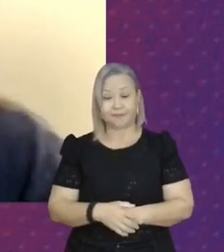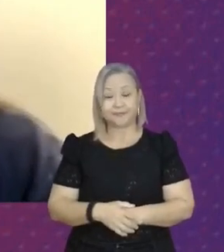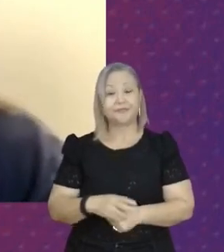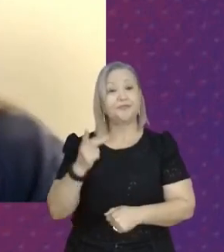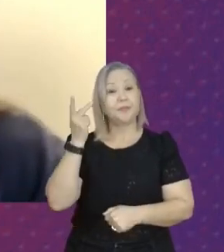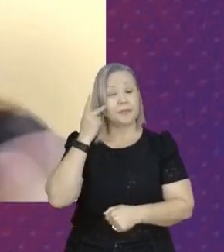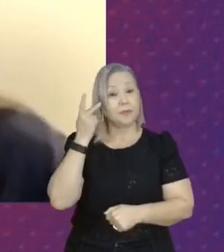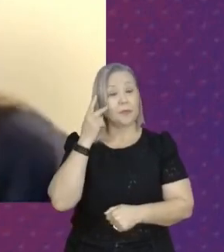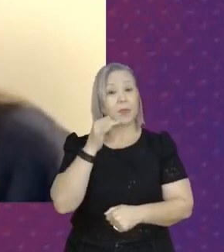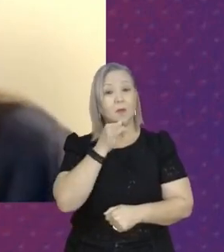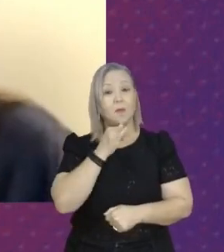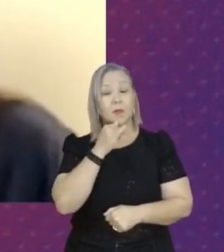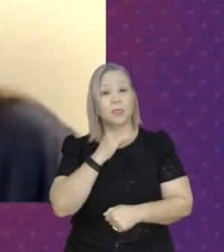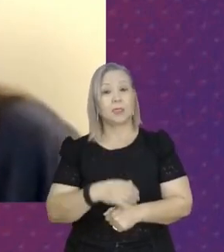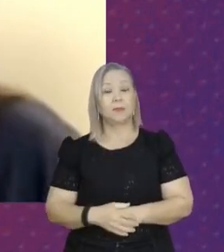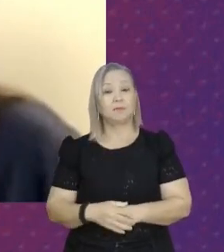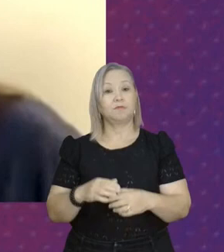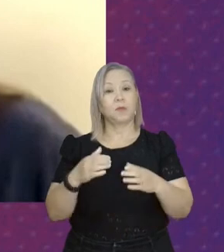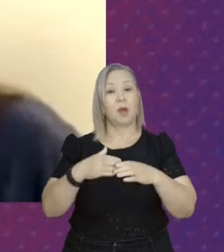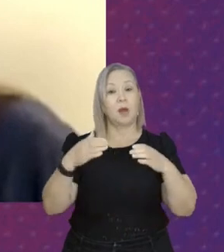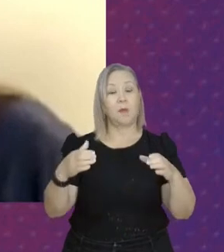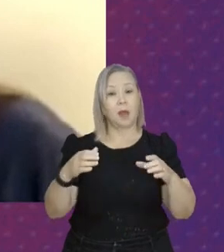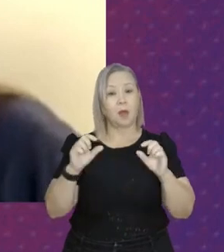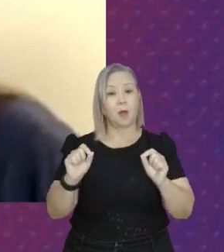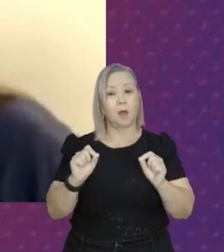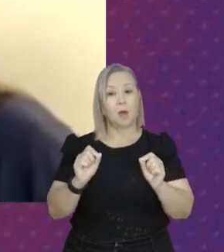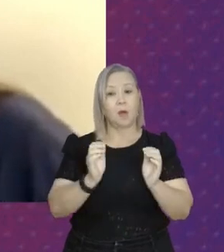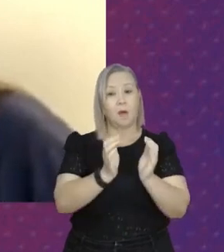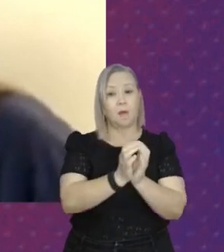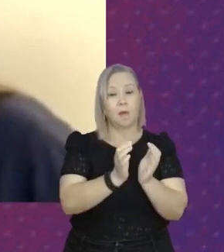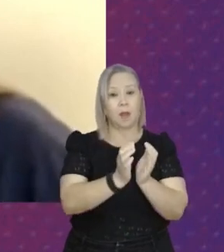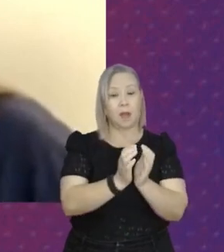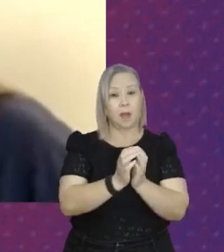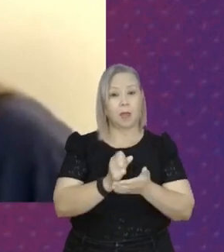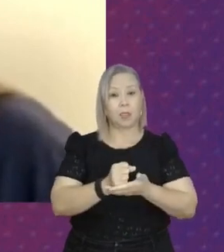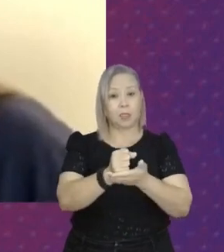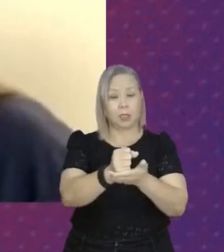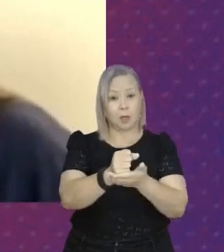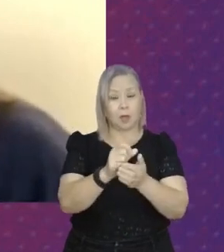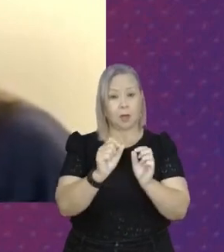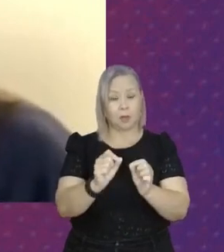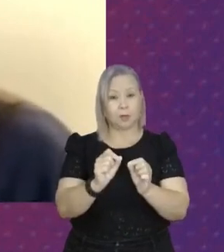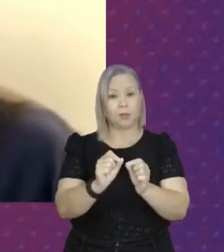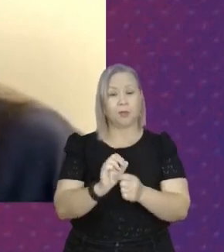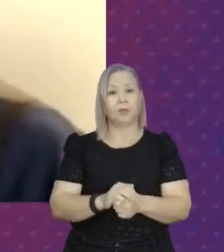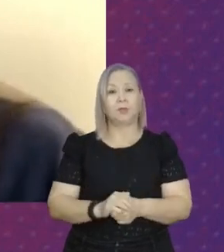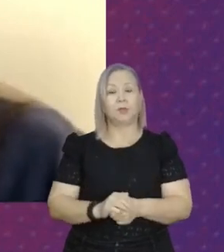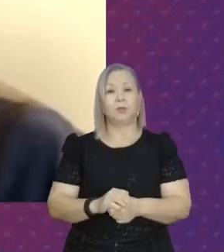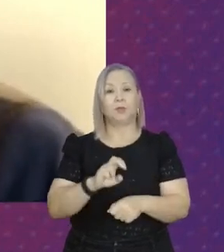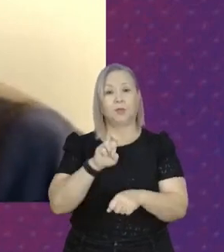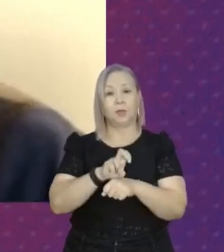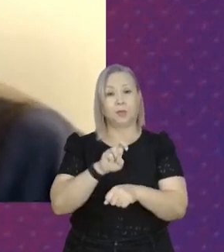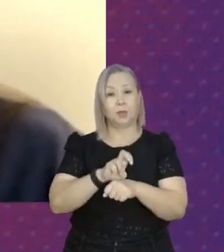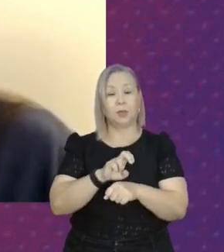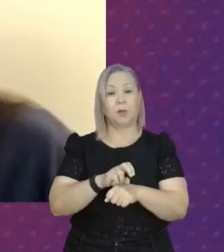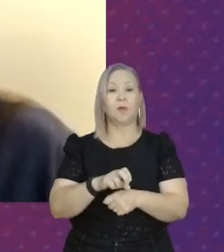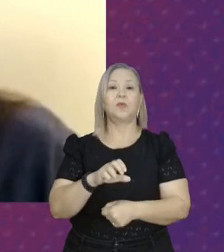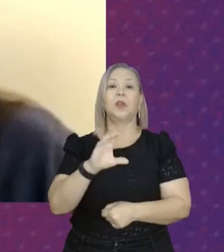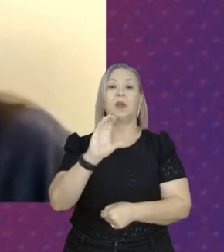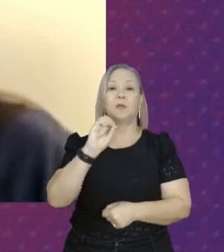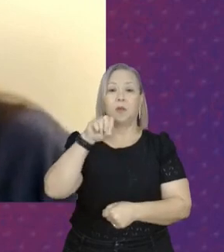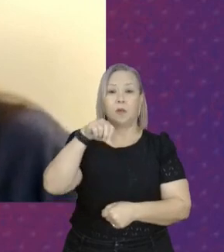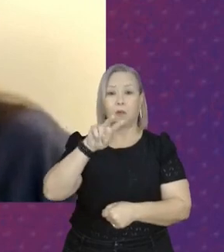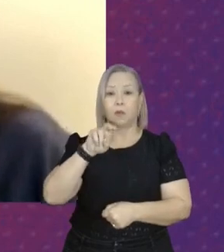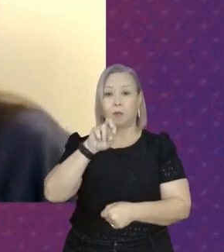Paulo, né? Onde a maior parte da oferta pública de creches é hoje conveniada. E nas